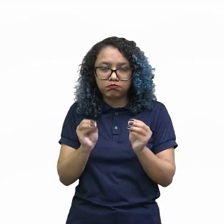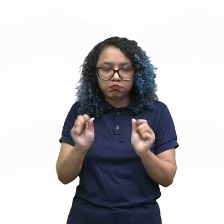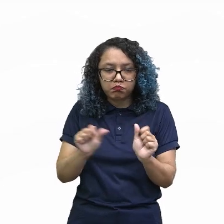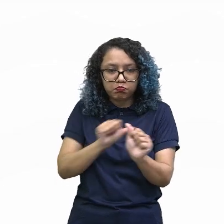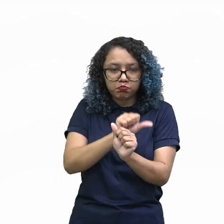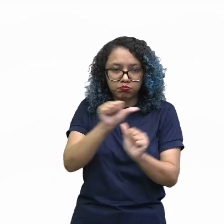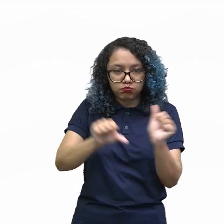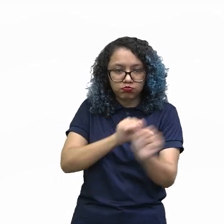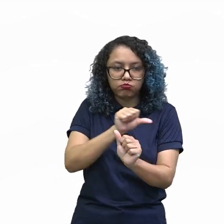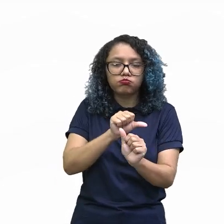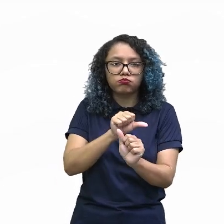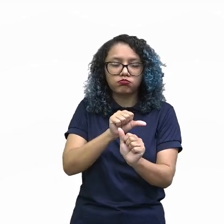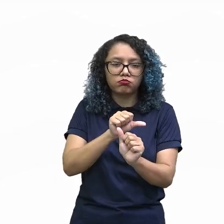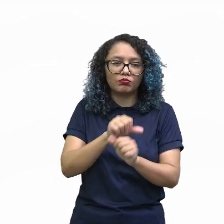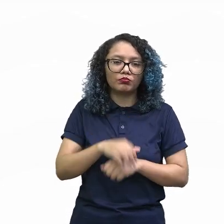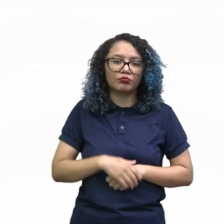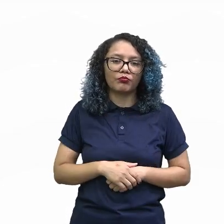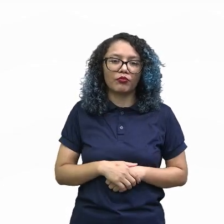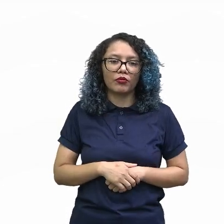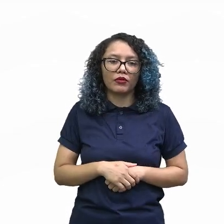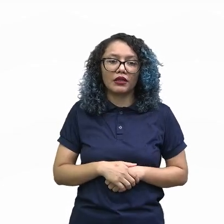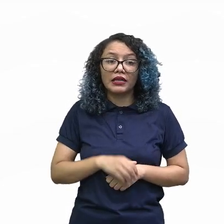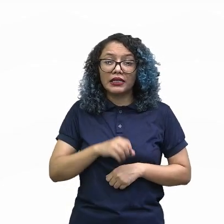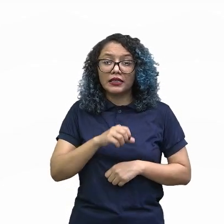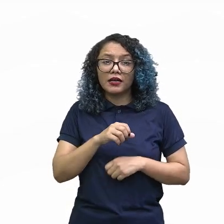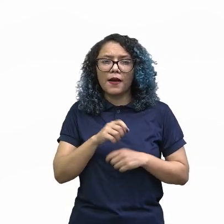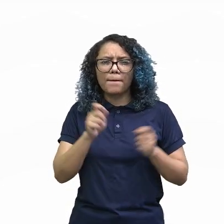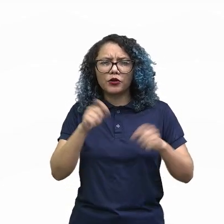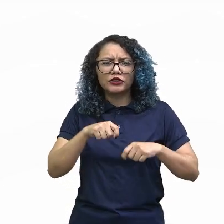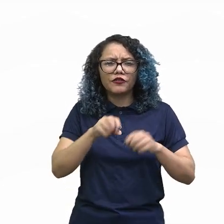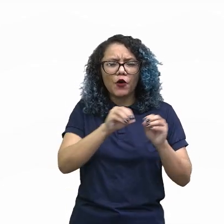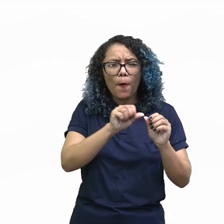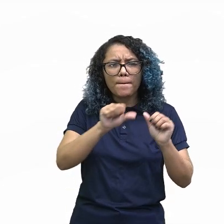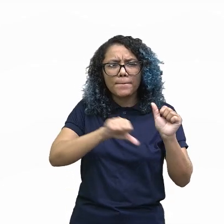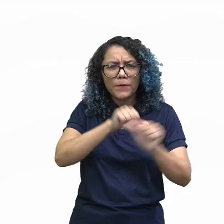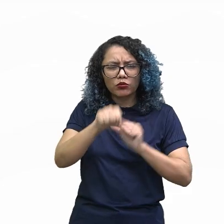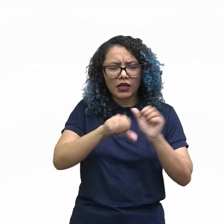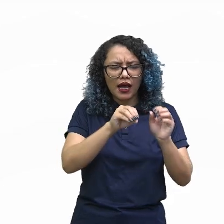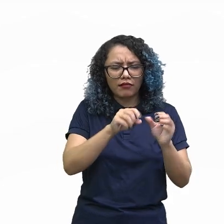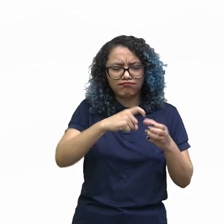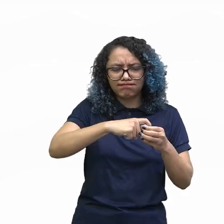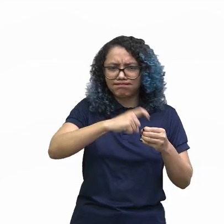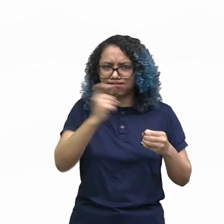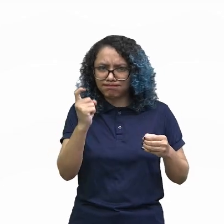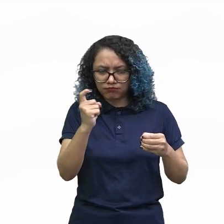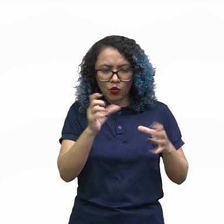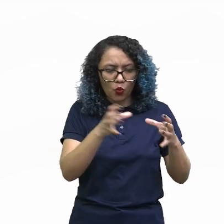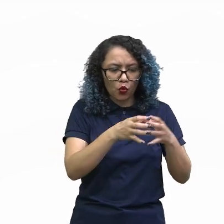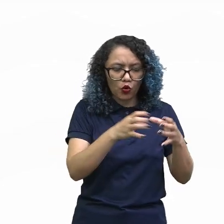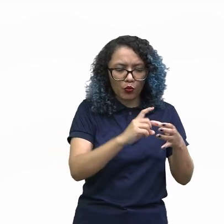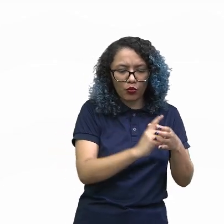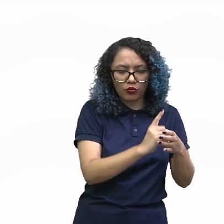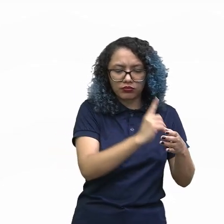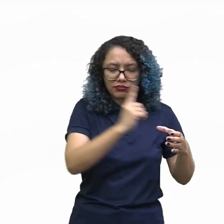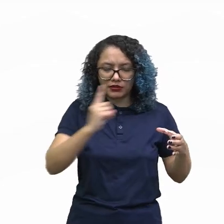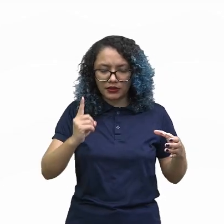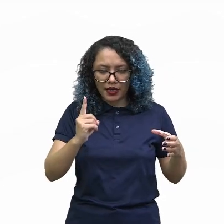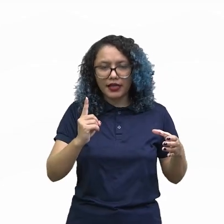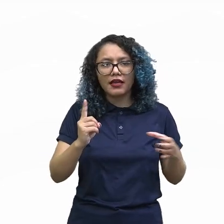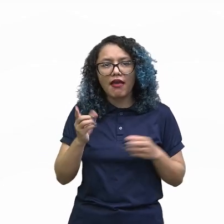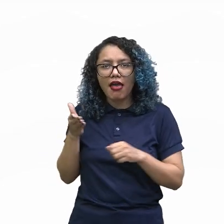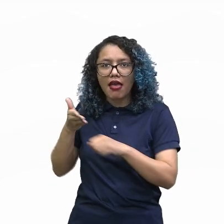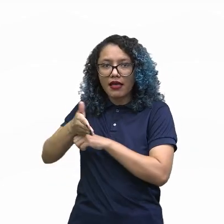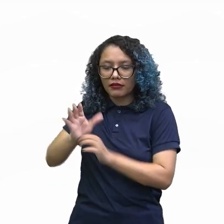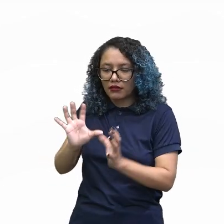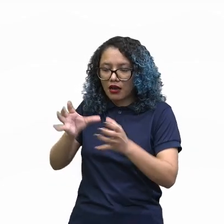sociedade possibilita a mobilidade, então a movimentação. Você pode sair, né, de uma classe para outra, certo?